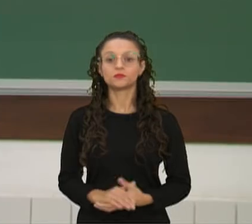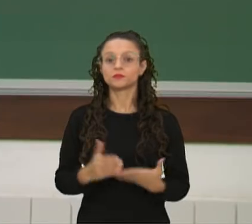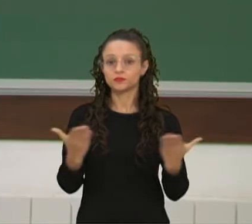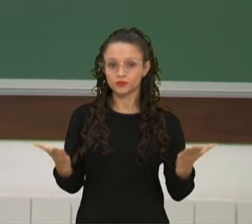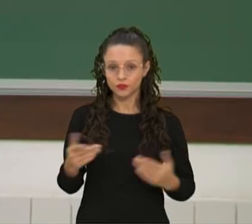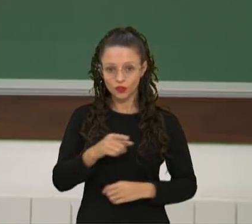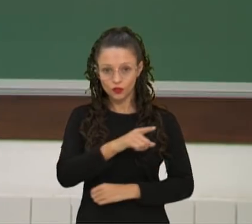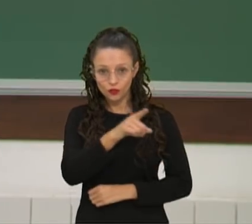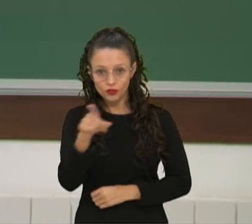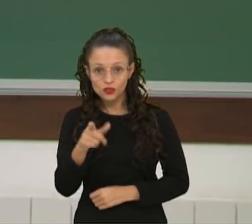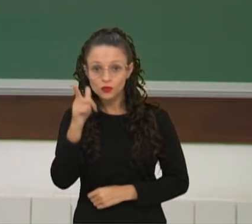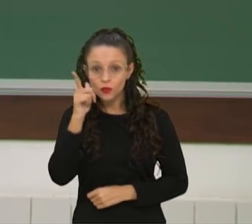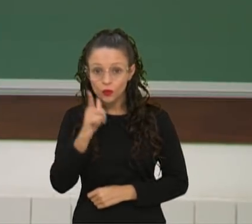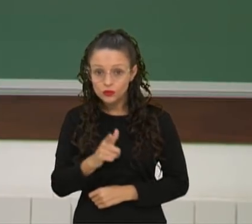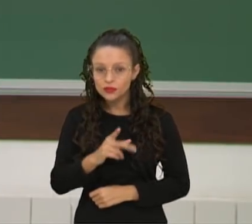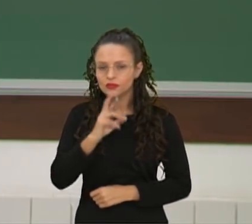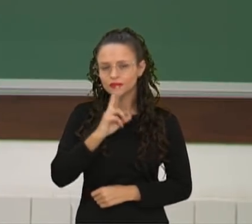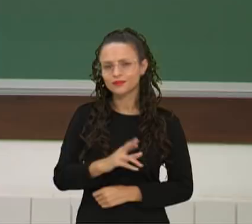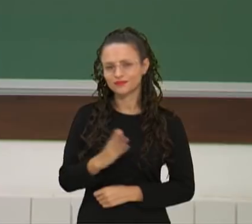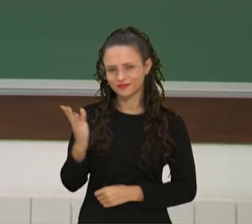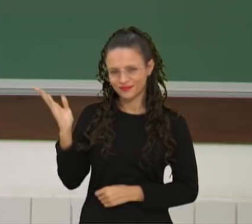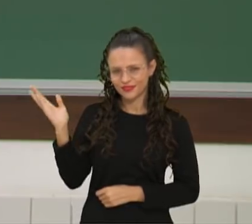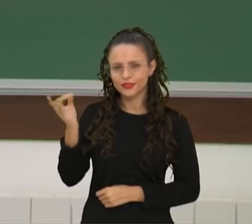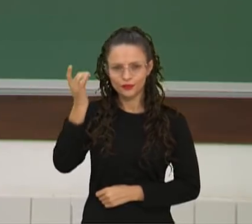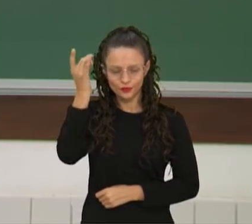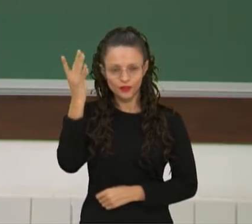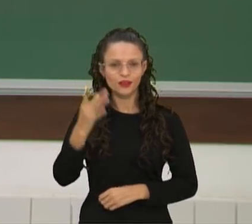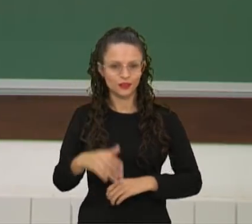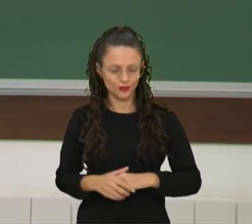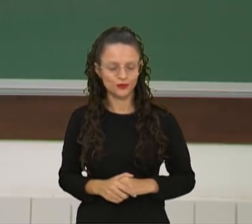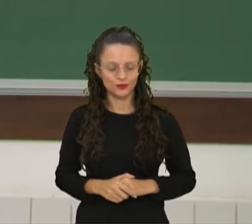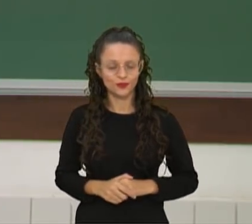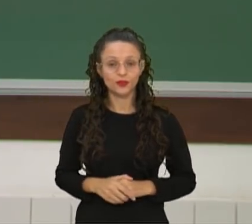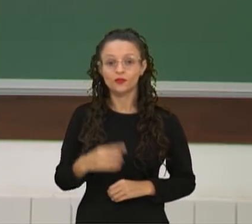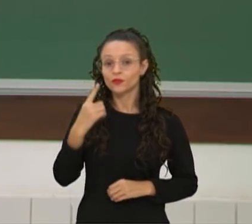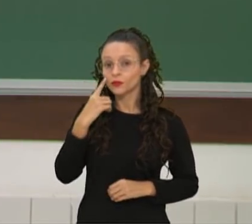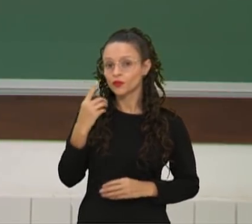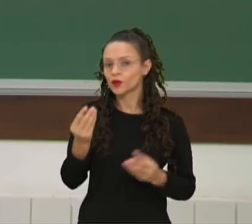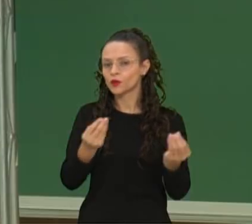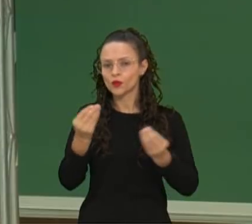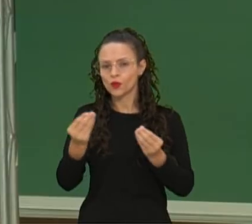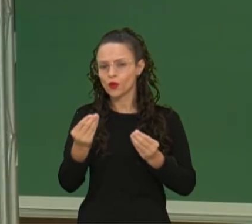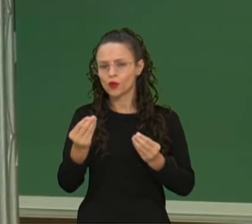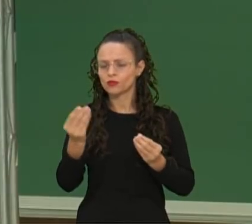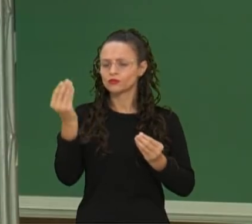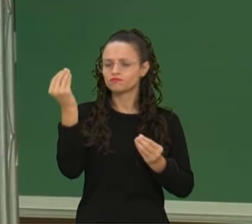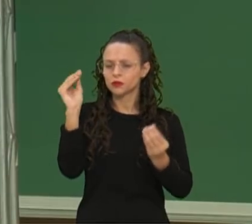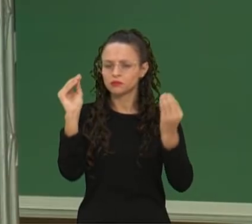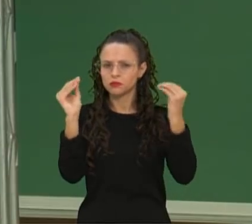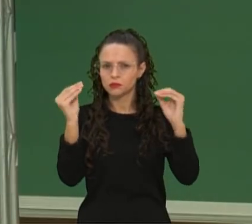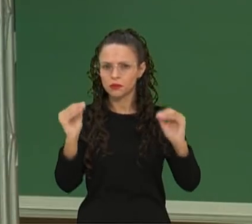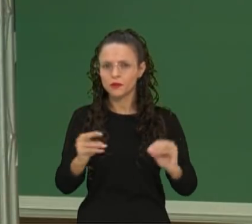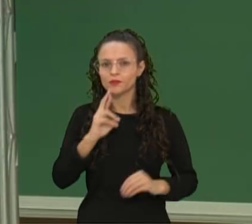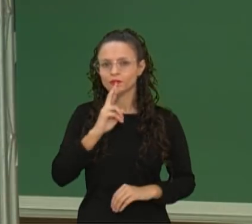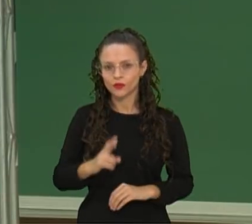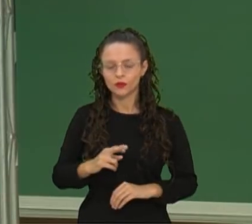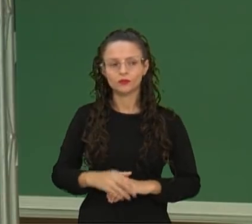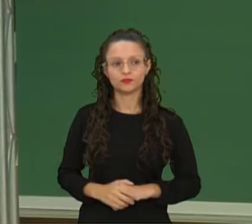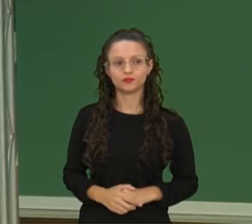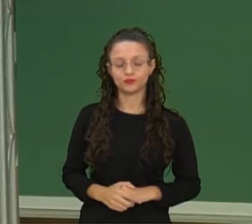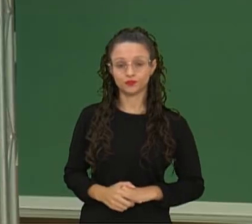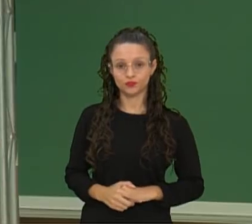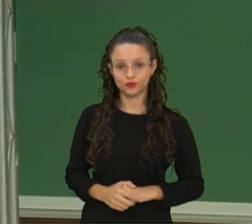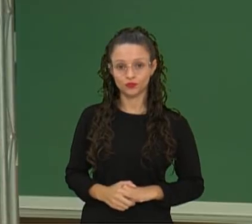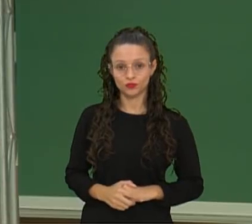Então, conseguiram fazer? Esse é fácil, né? Vamos ver aqui qual é a solução desse problema. Bom, a gente já viu que para comprar